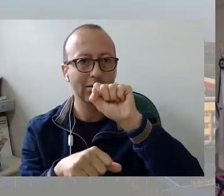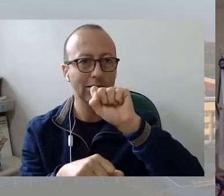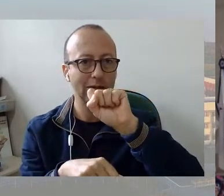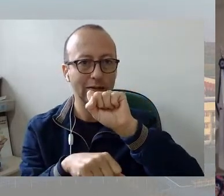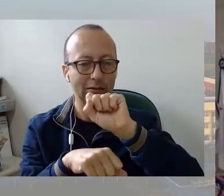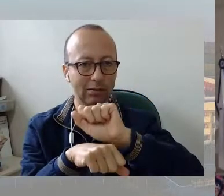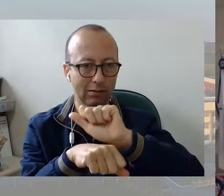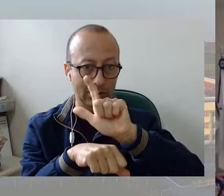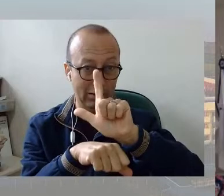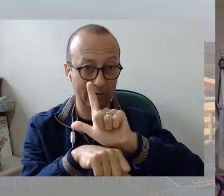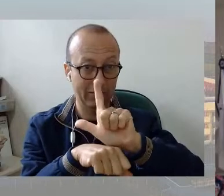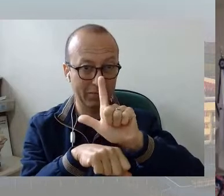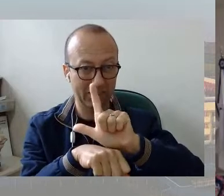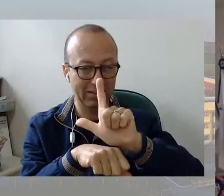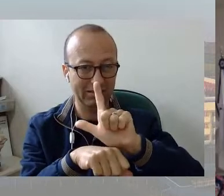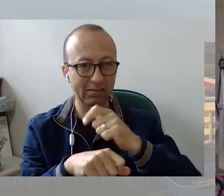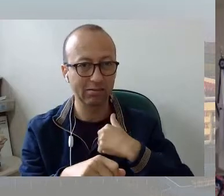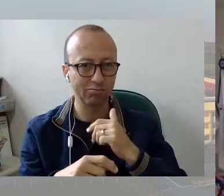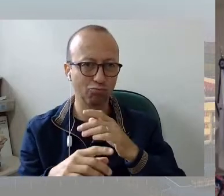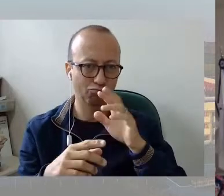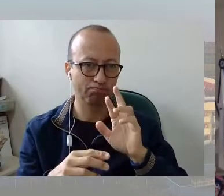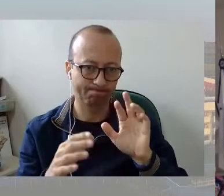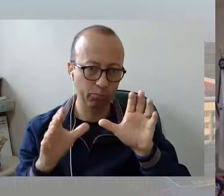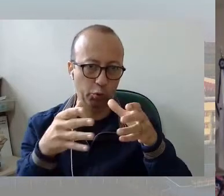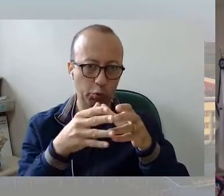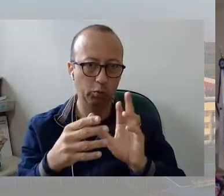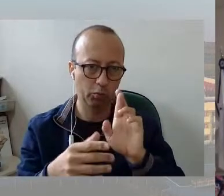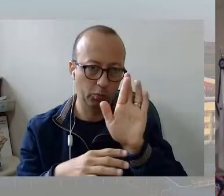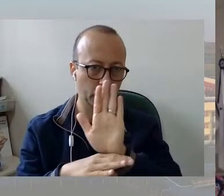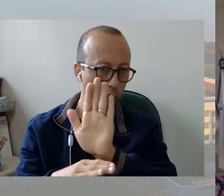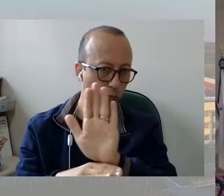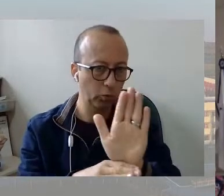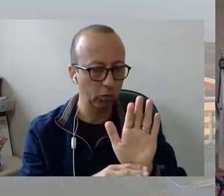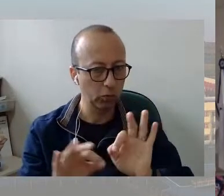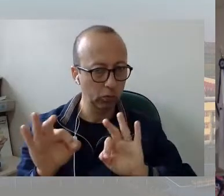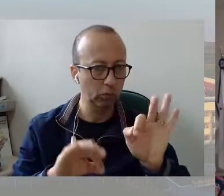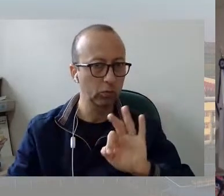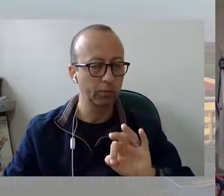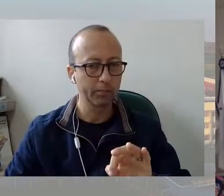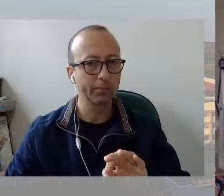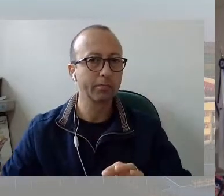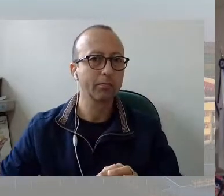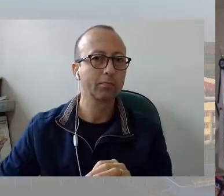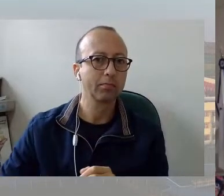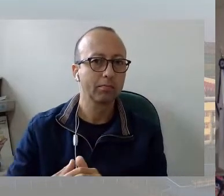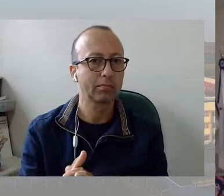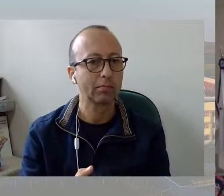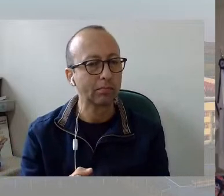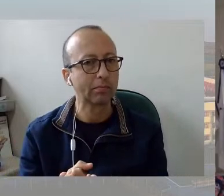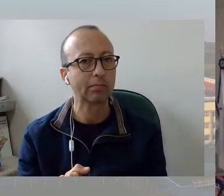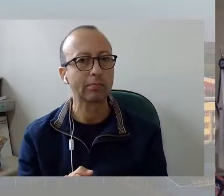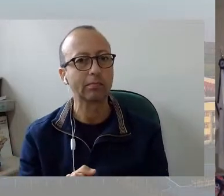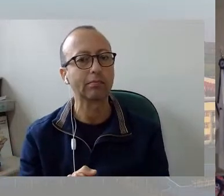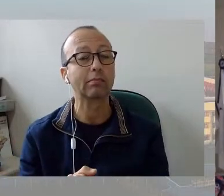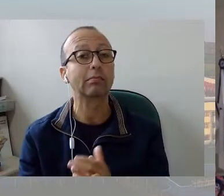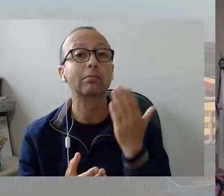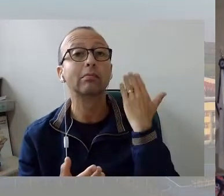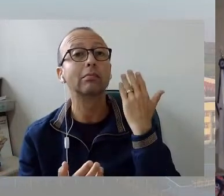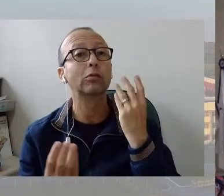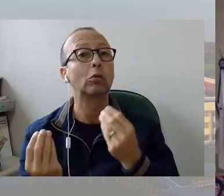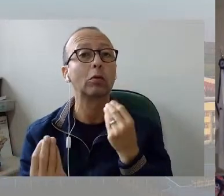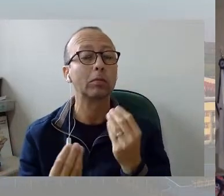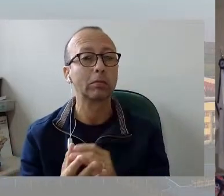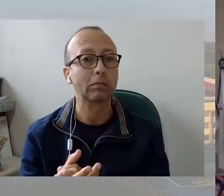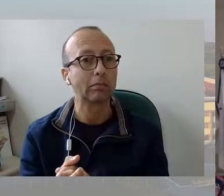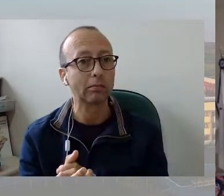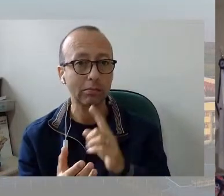né? Acho que tem alguns colegas que estiveram junto nesse trabalho, e naquela ocasião a gente teve uma